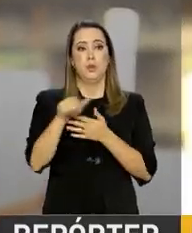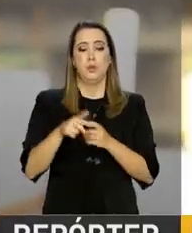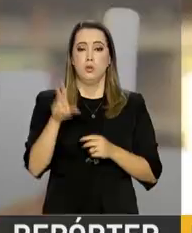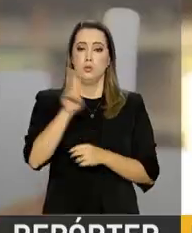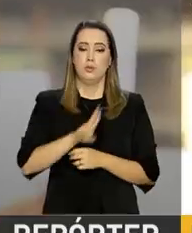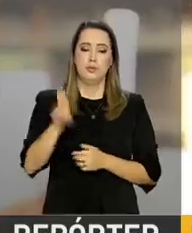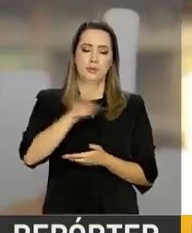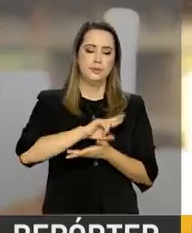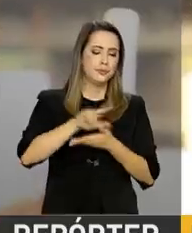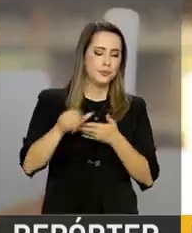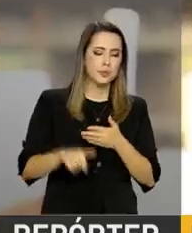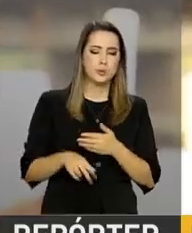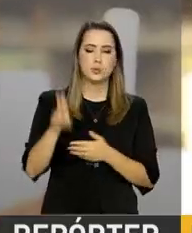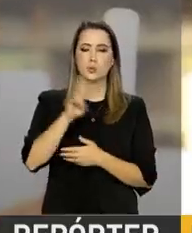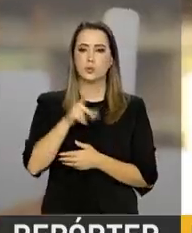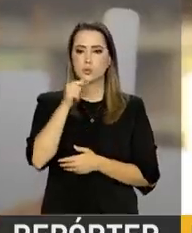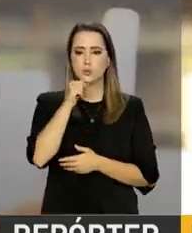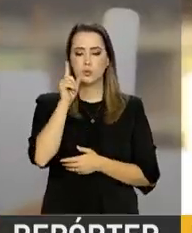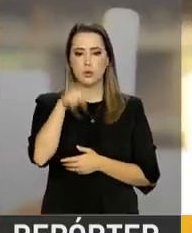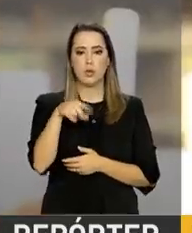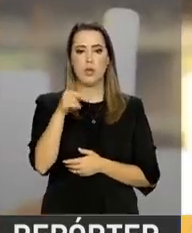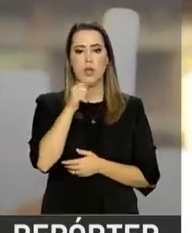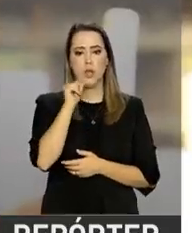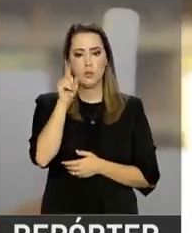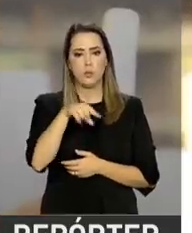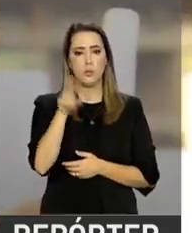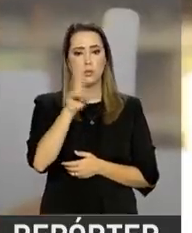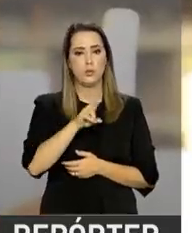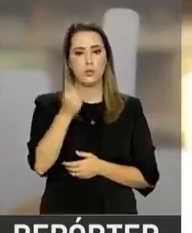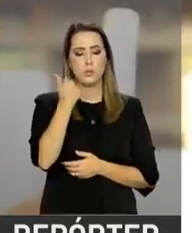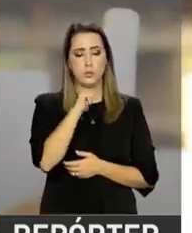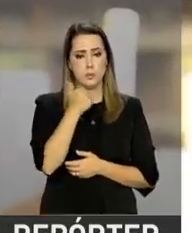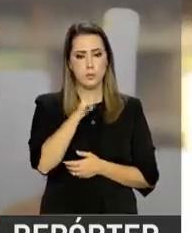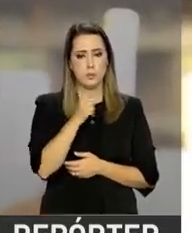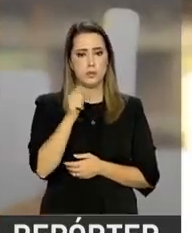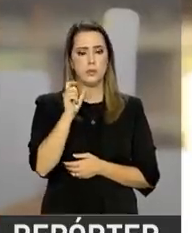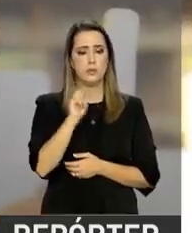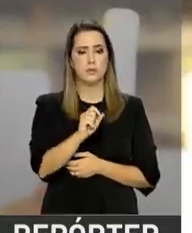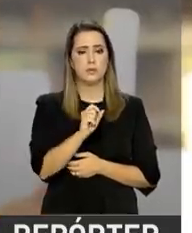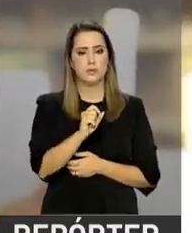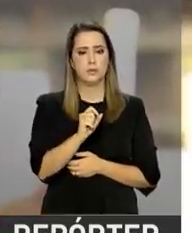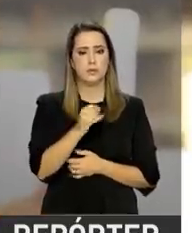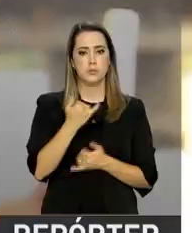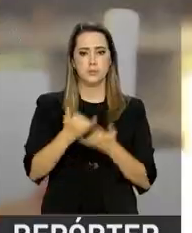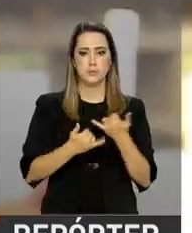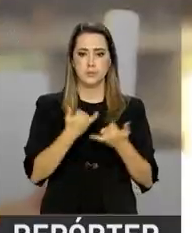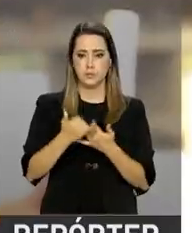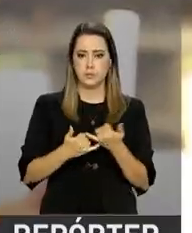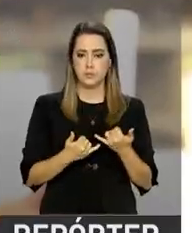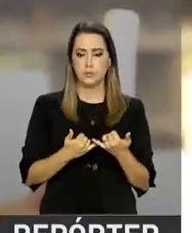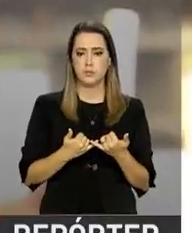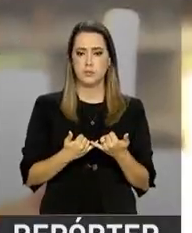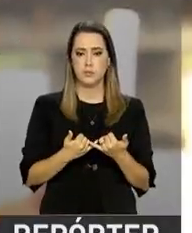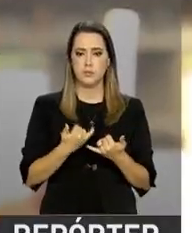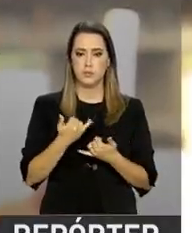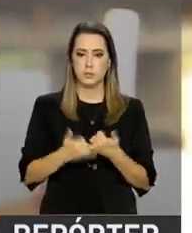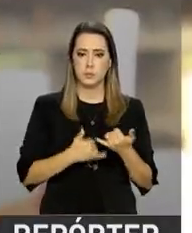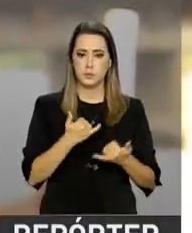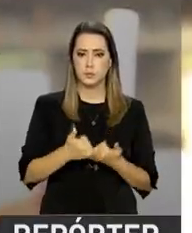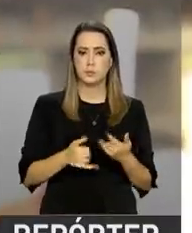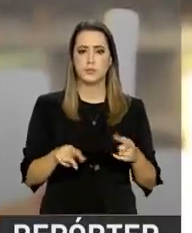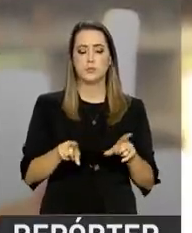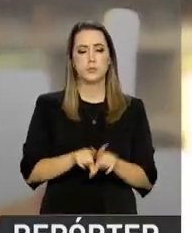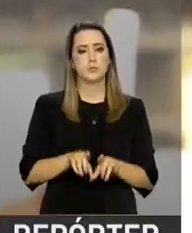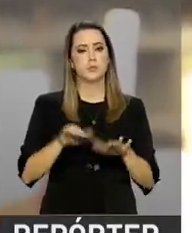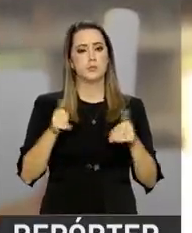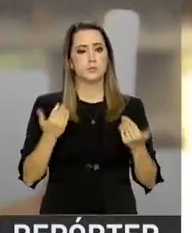usos múltiplos da água. A água é utilizada para beber, para atividades